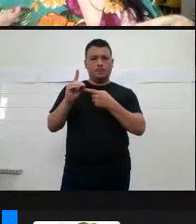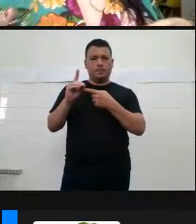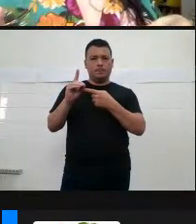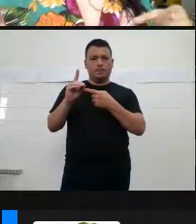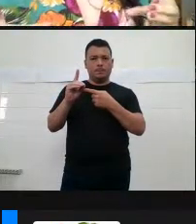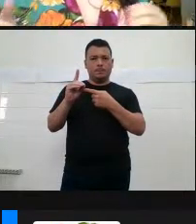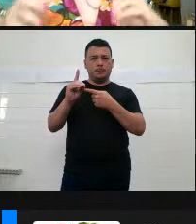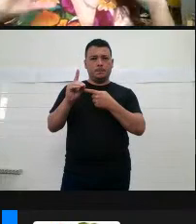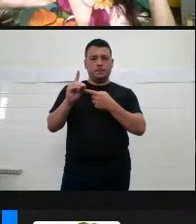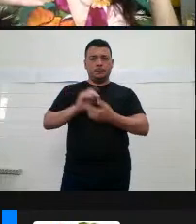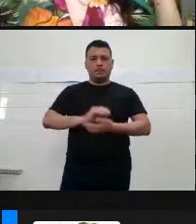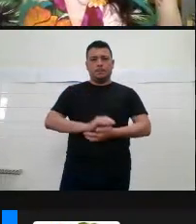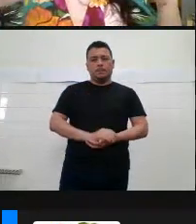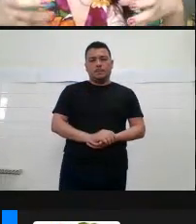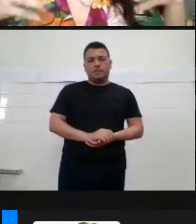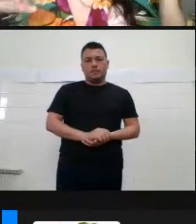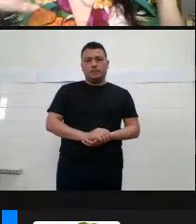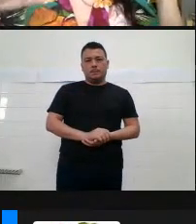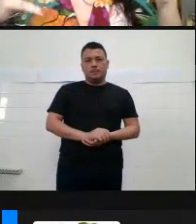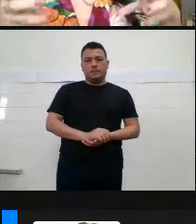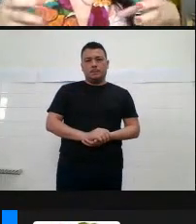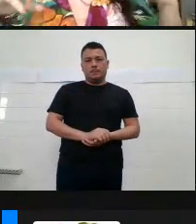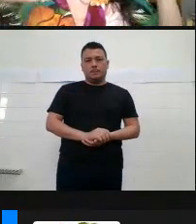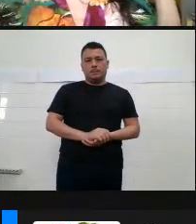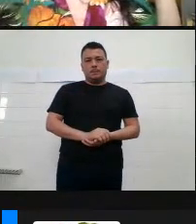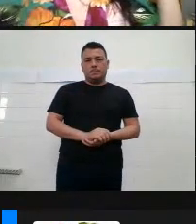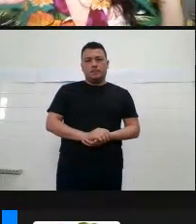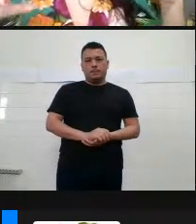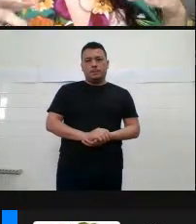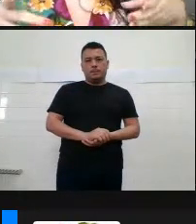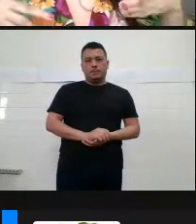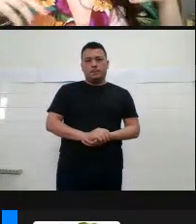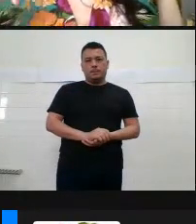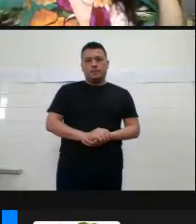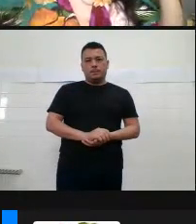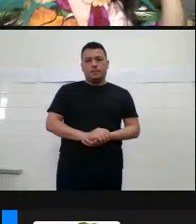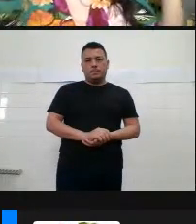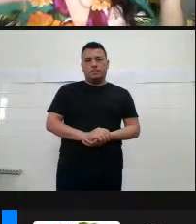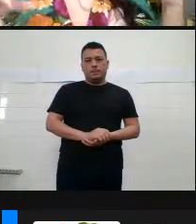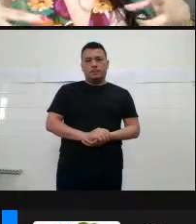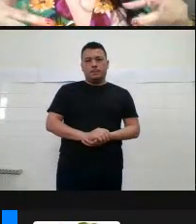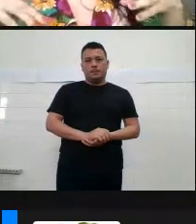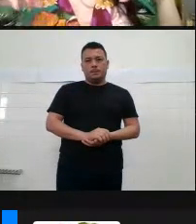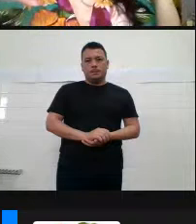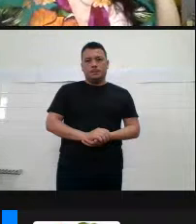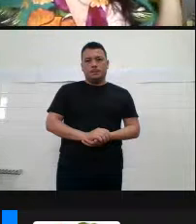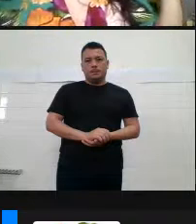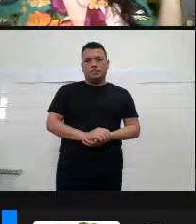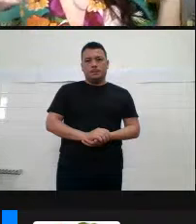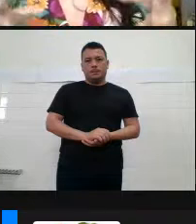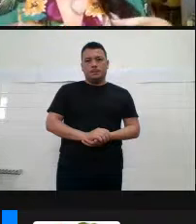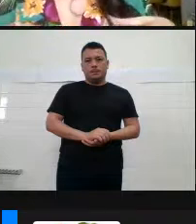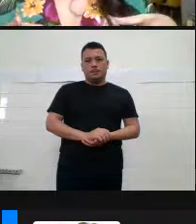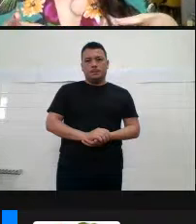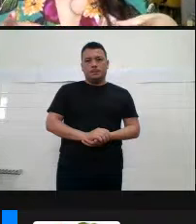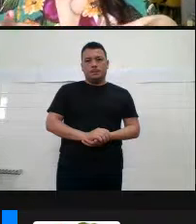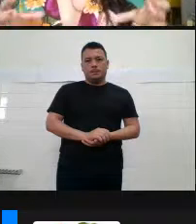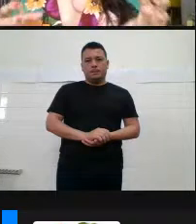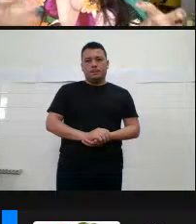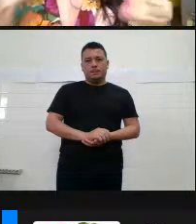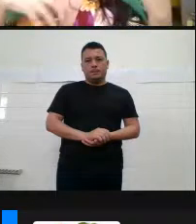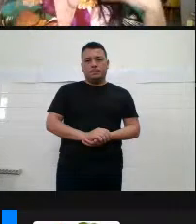pensar o corpo feminino como um corpo que representa a vilania, a sedução, o